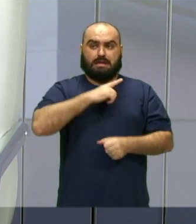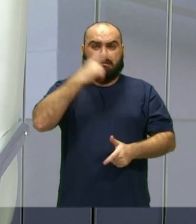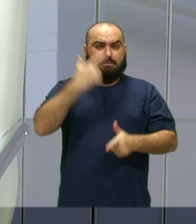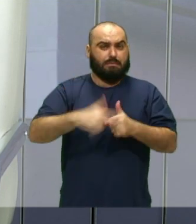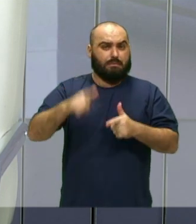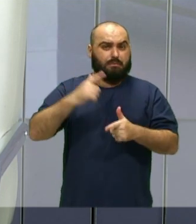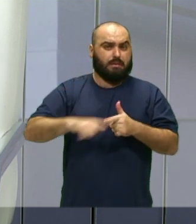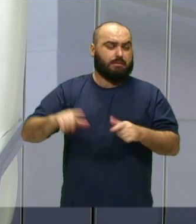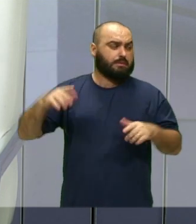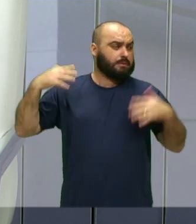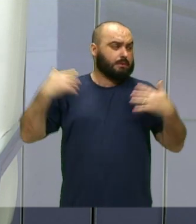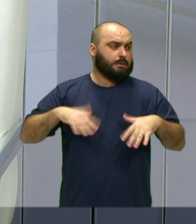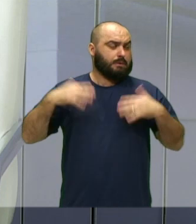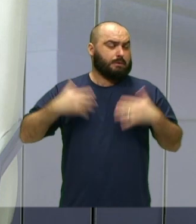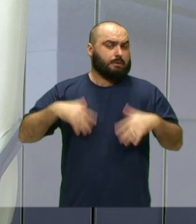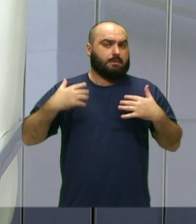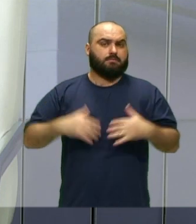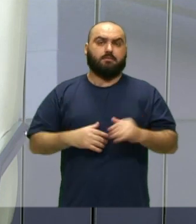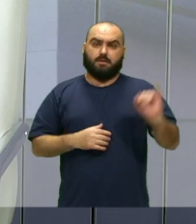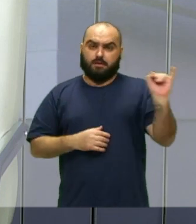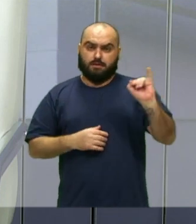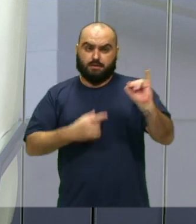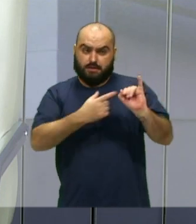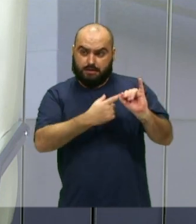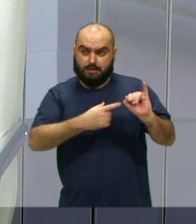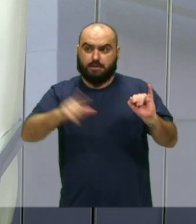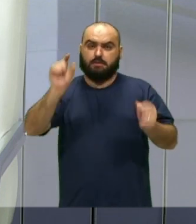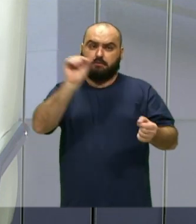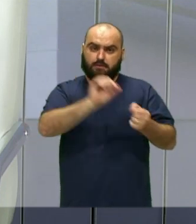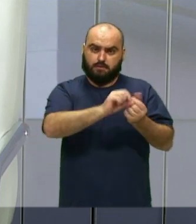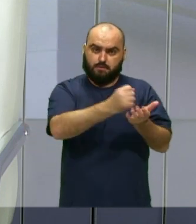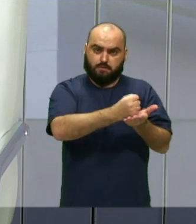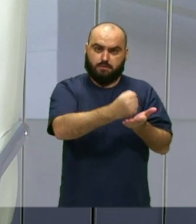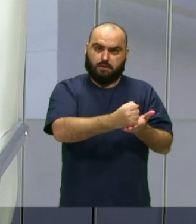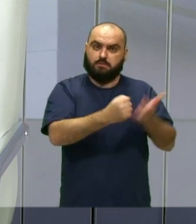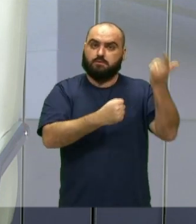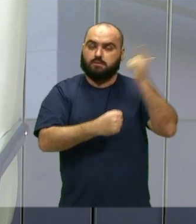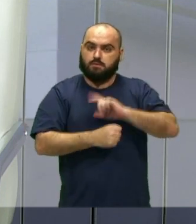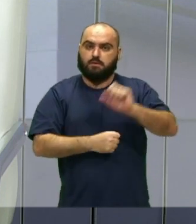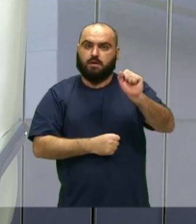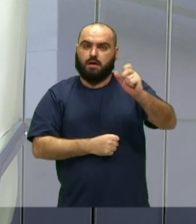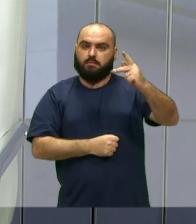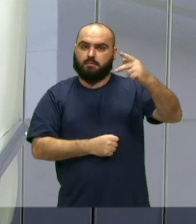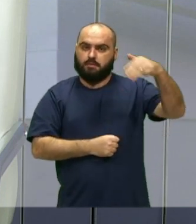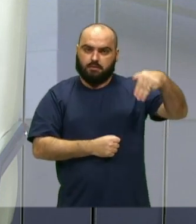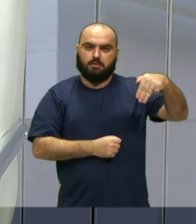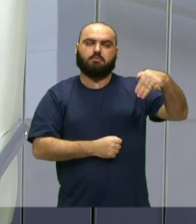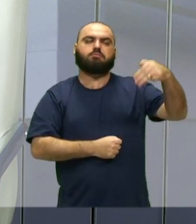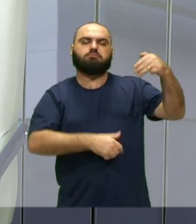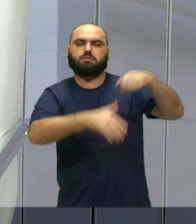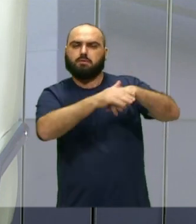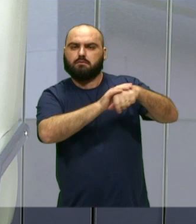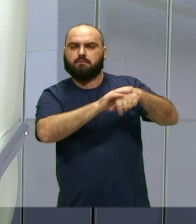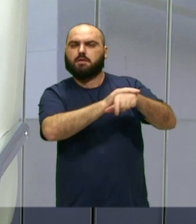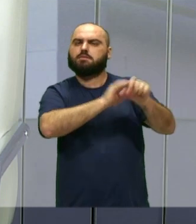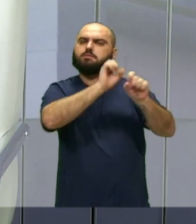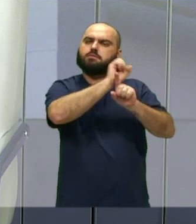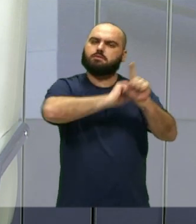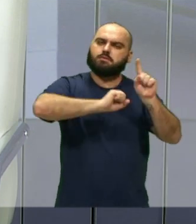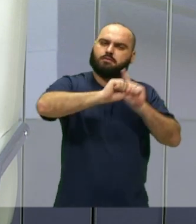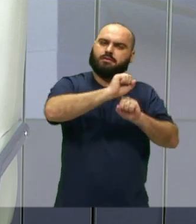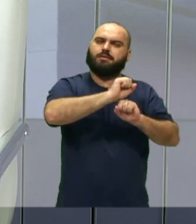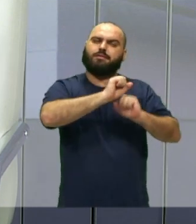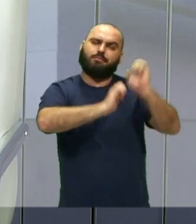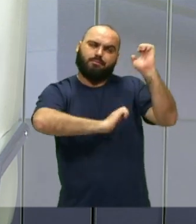muito grande. Itajaí ia renovar com a IPM depois de uma grande discussão com toda a sociedade, com os empresários, com a